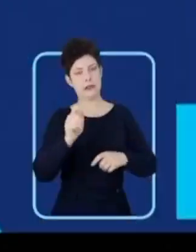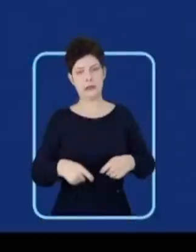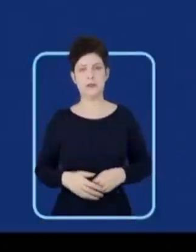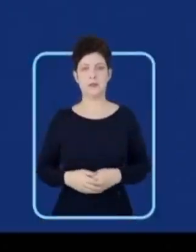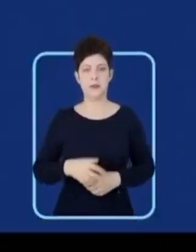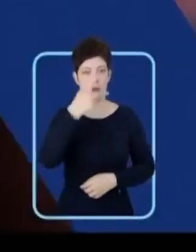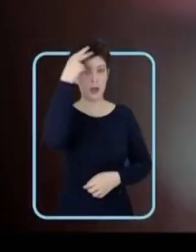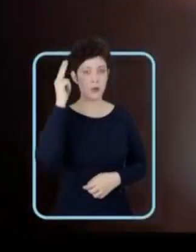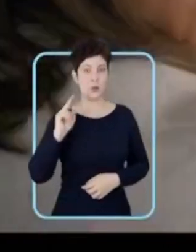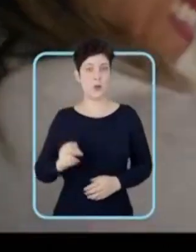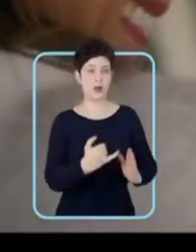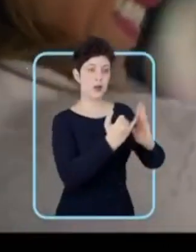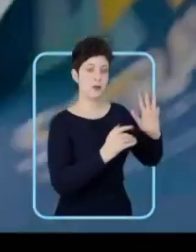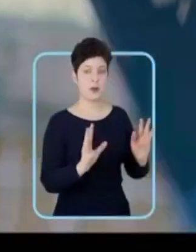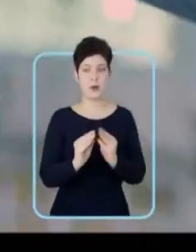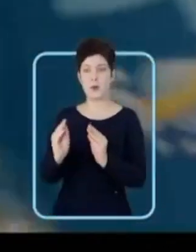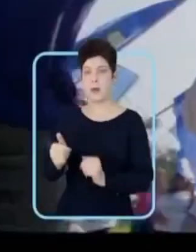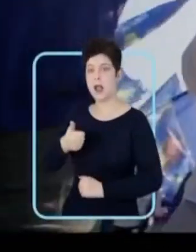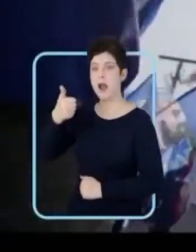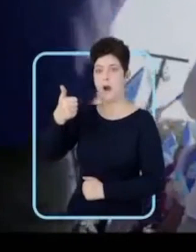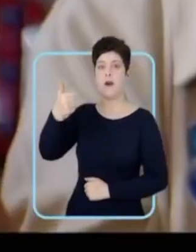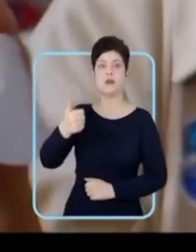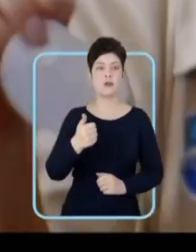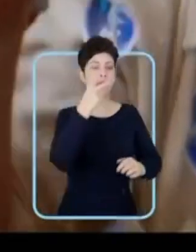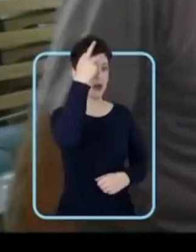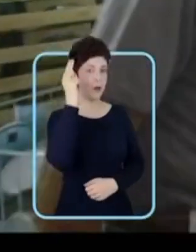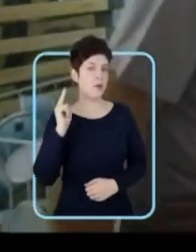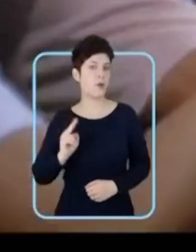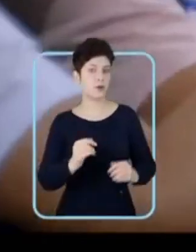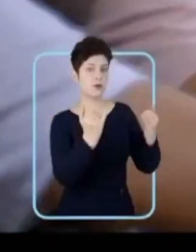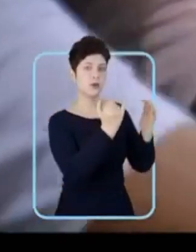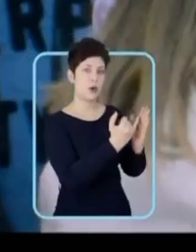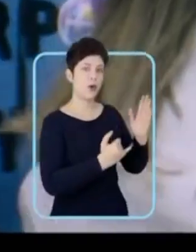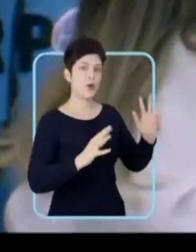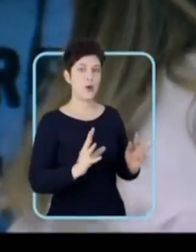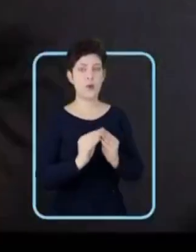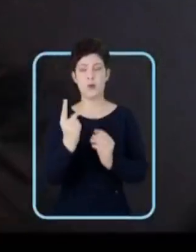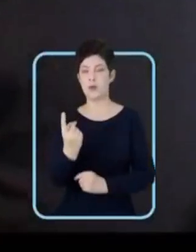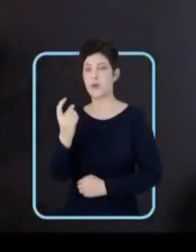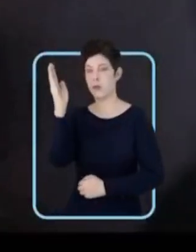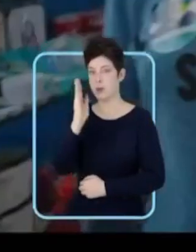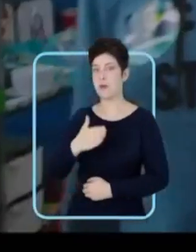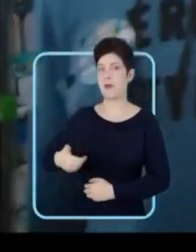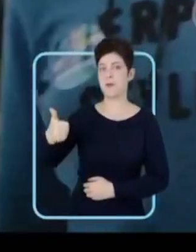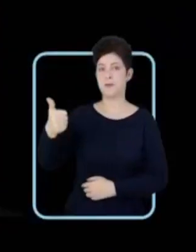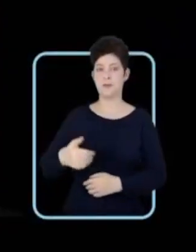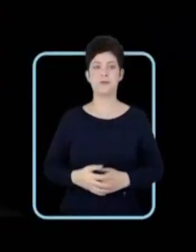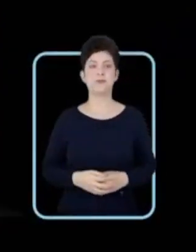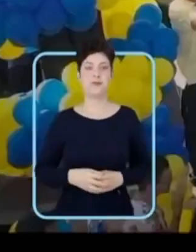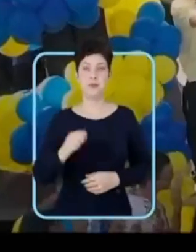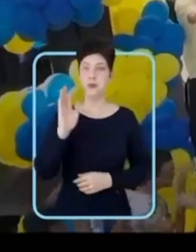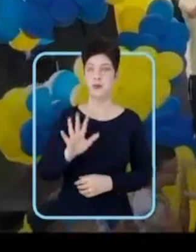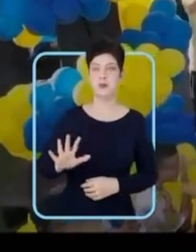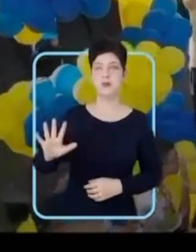mais. Soraya é um imposto só pro Brasil ficar melhor. Soraya é um imposto só pro Brasil ficar